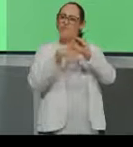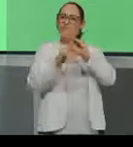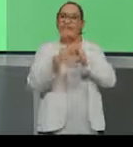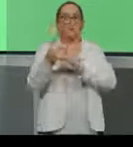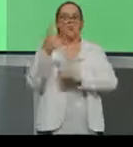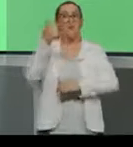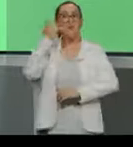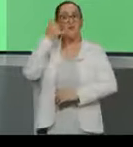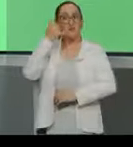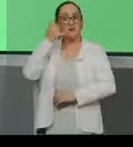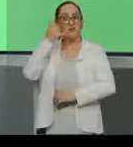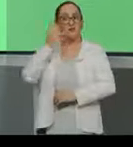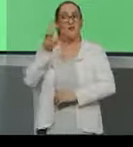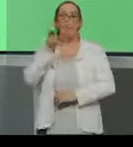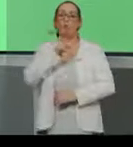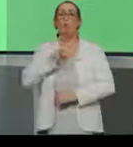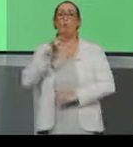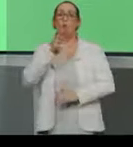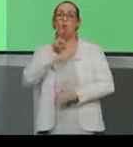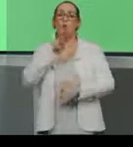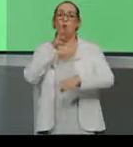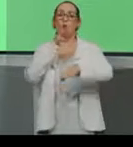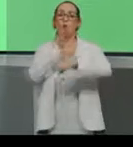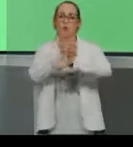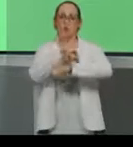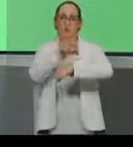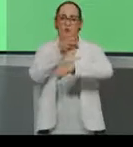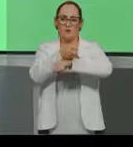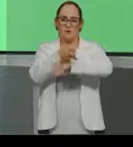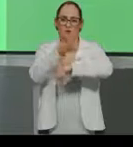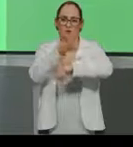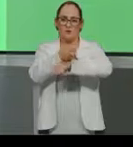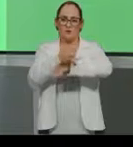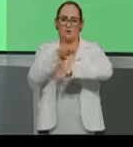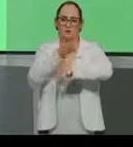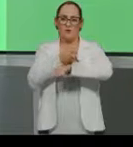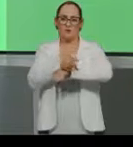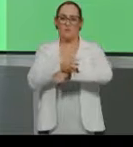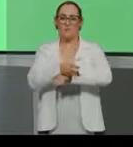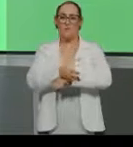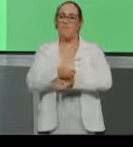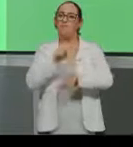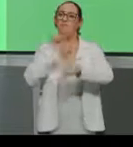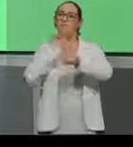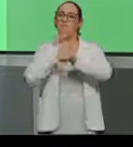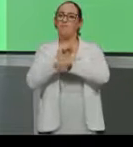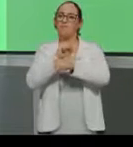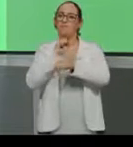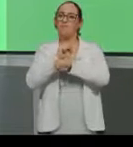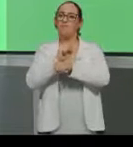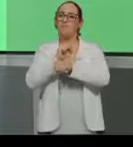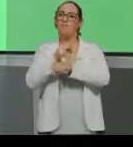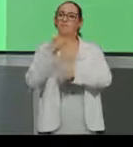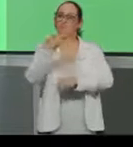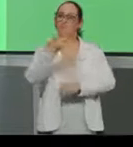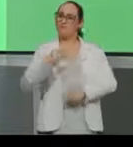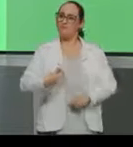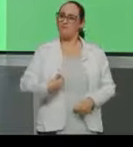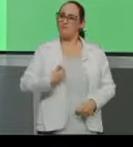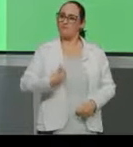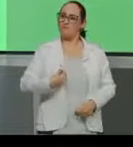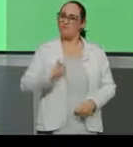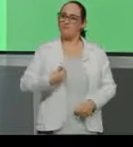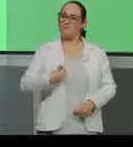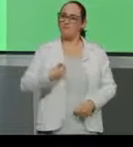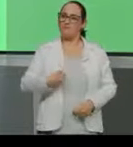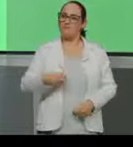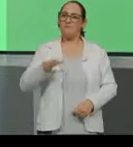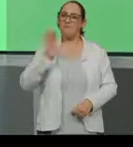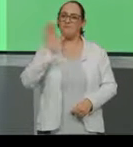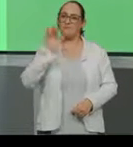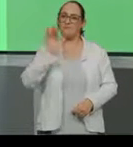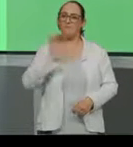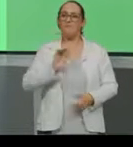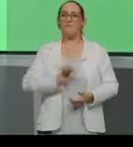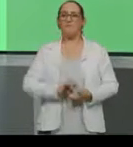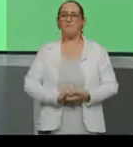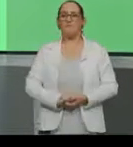telefone fixo ou enviando uma mensagem para o nosso WhatsApp. Estamos esperando a sua participação. Até já!